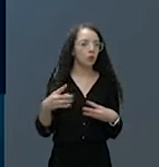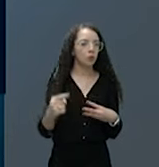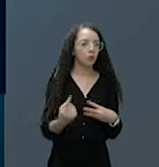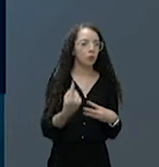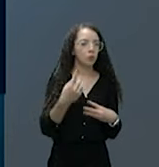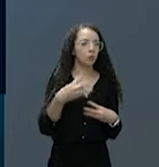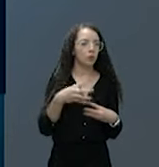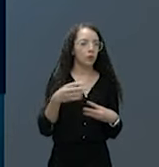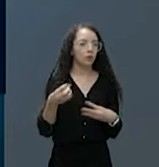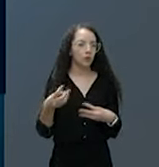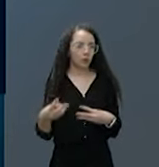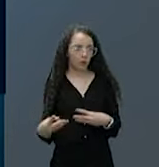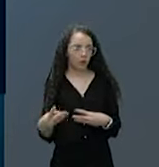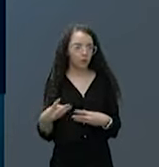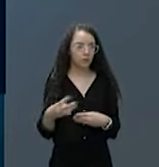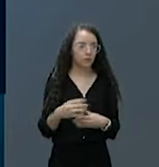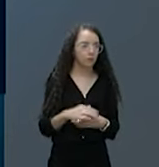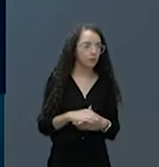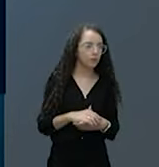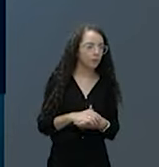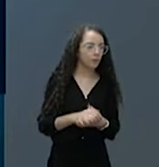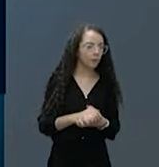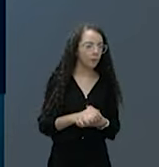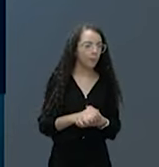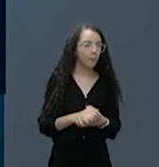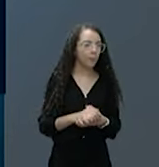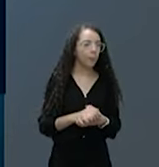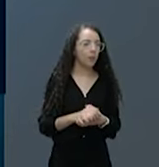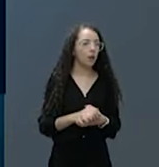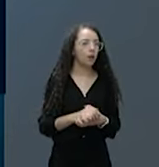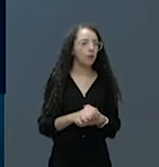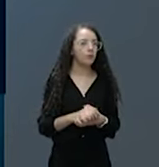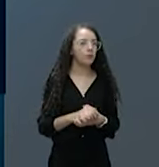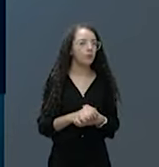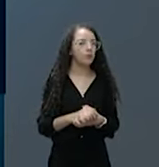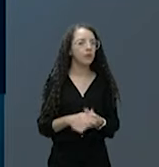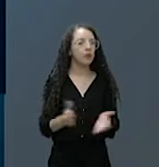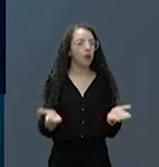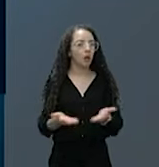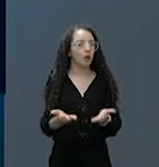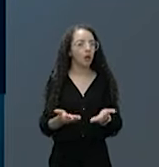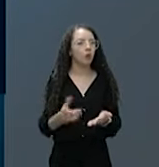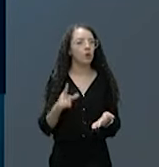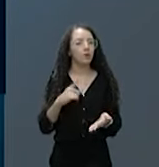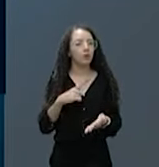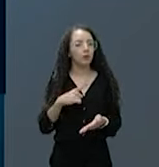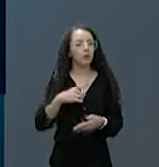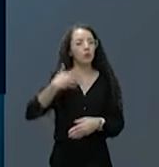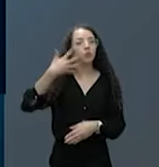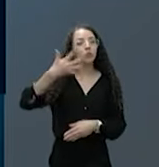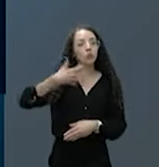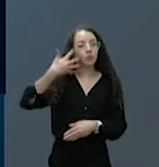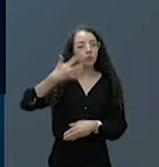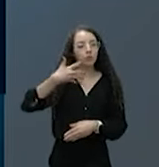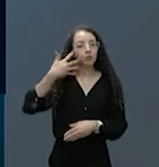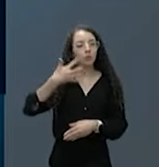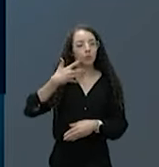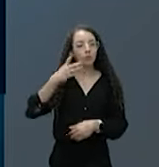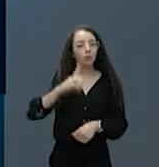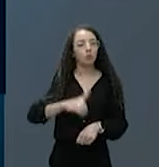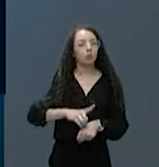2044-143. Pois não, senhora presidente. Este, nós teremos sustentação oral do doutor